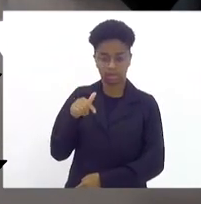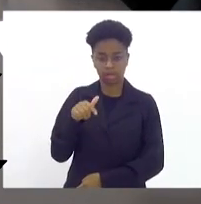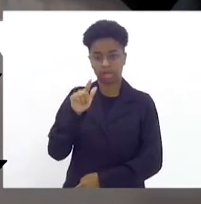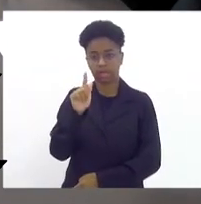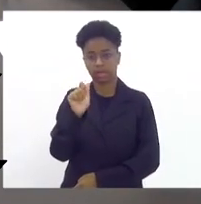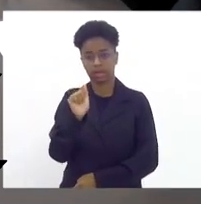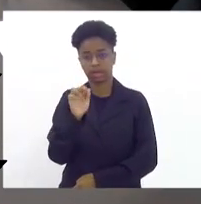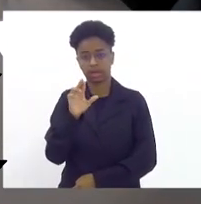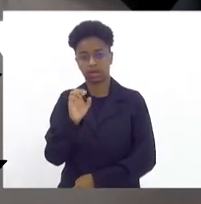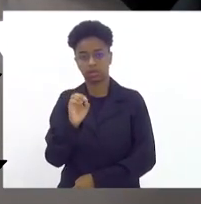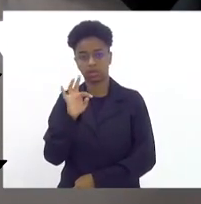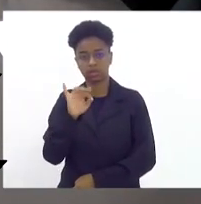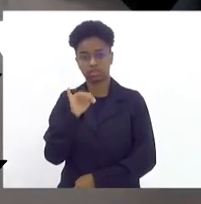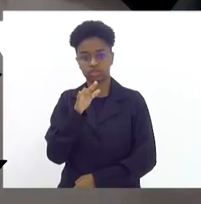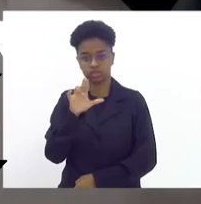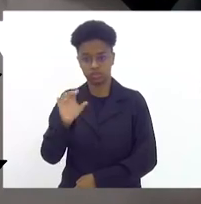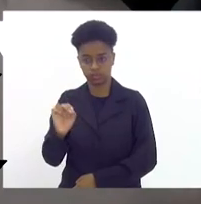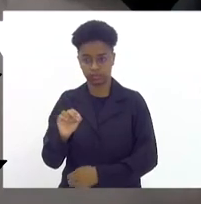Garotinho.